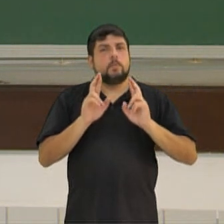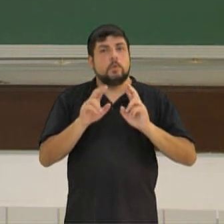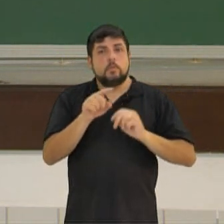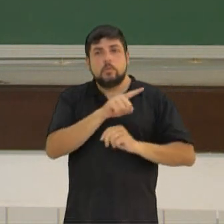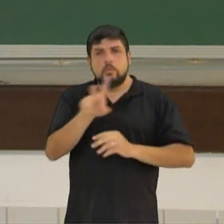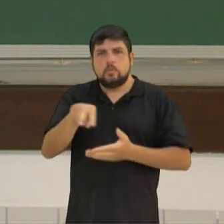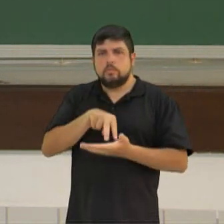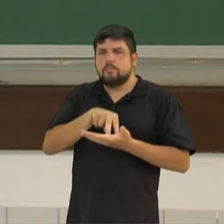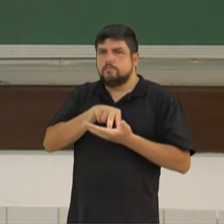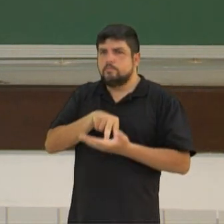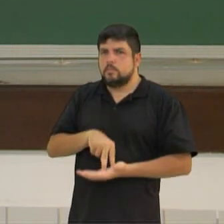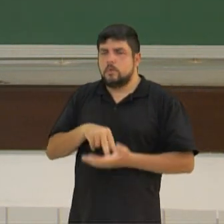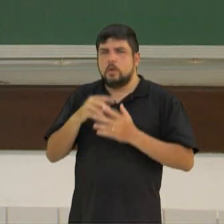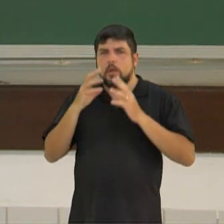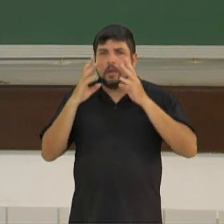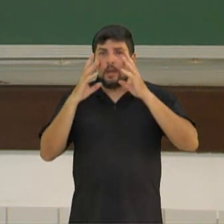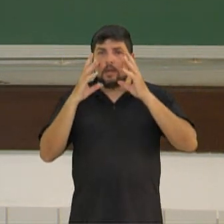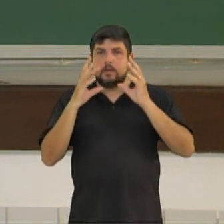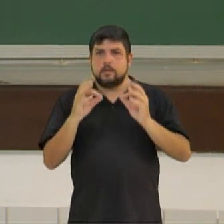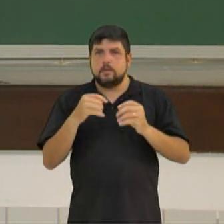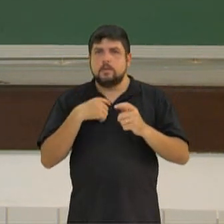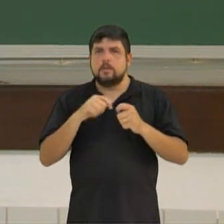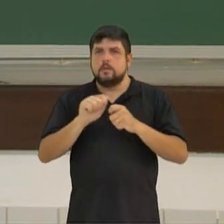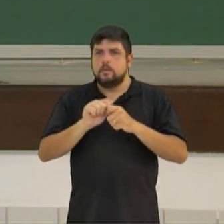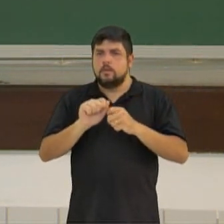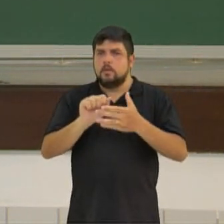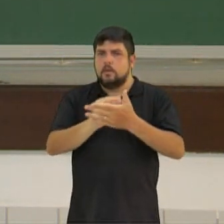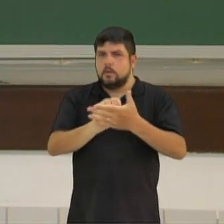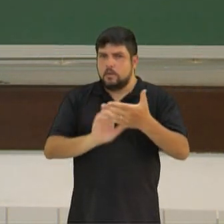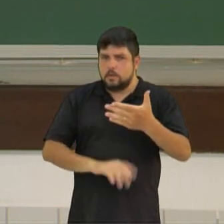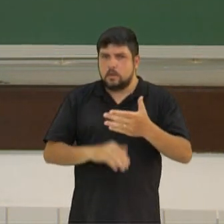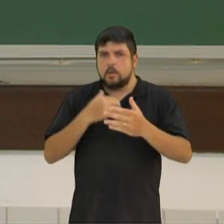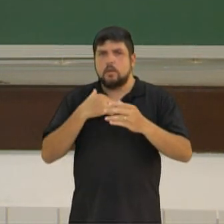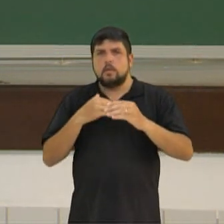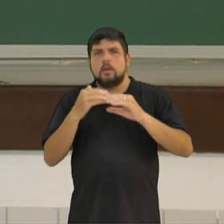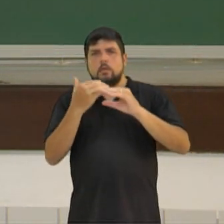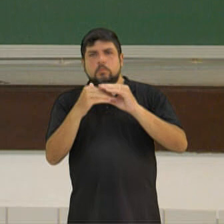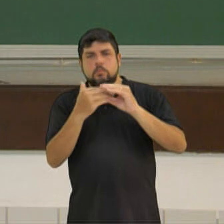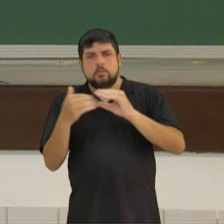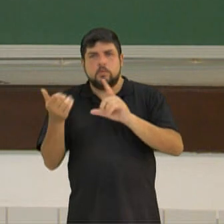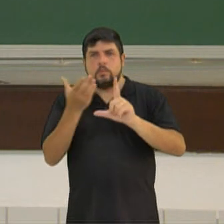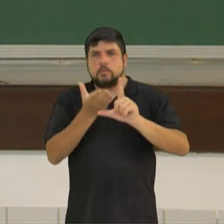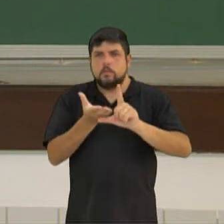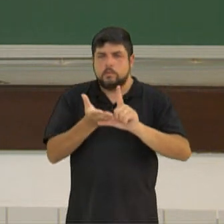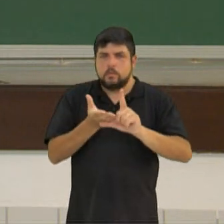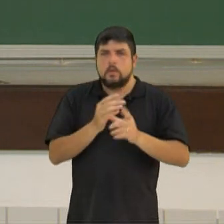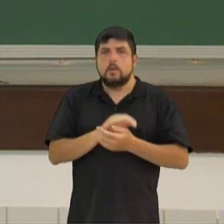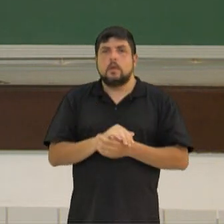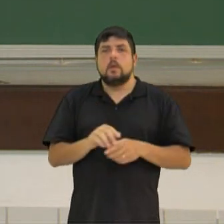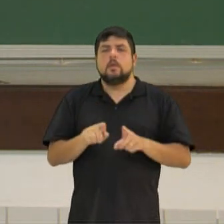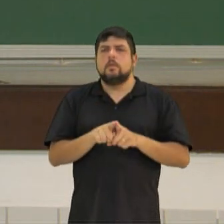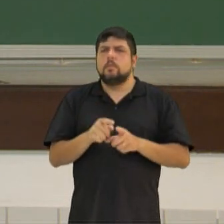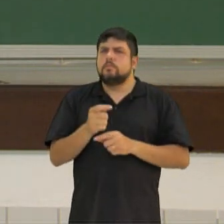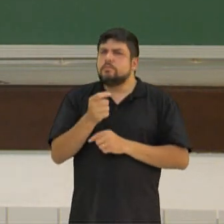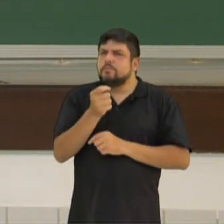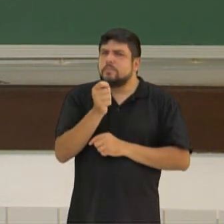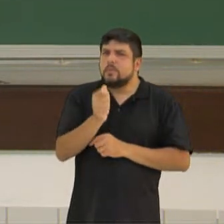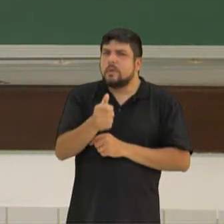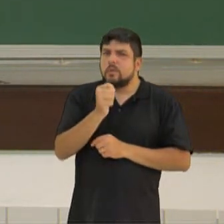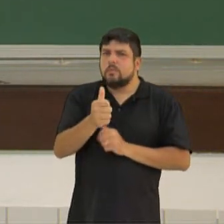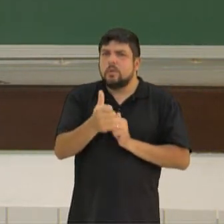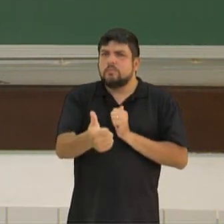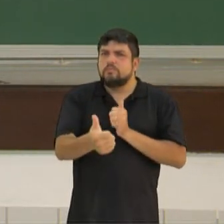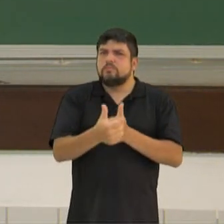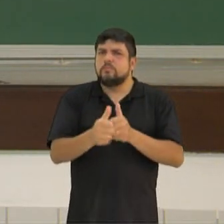de se manter atento, né? Fazer aí responder as chamadas, fazer as atividades. Falta muito pouco,